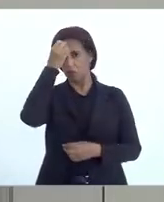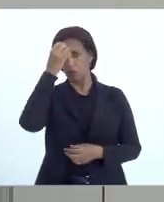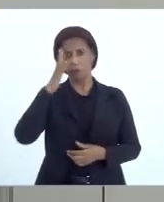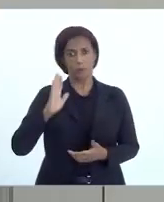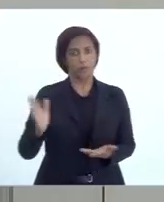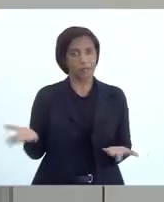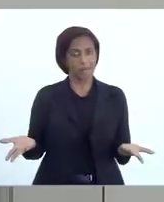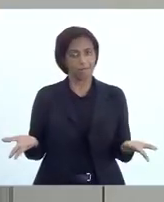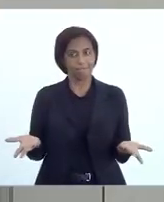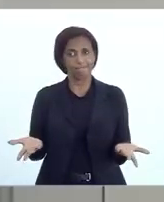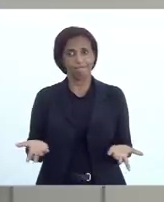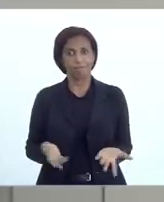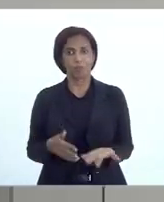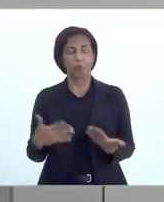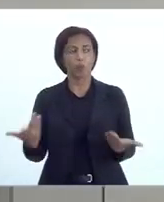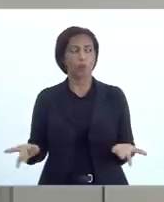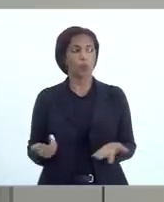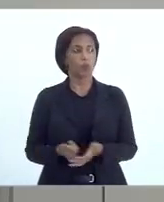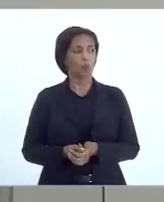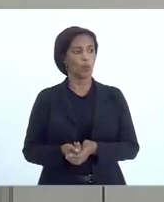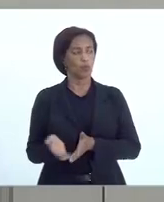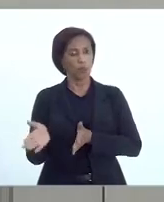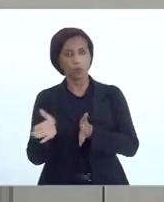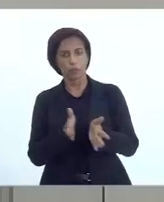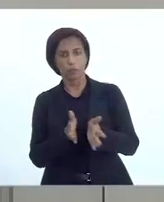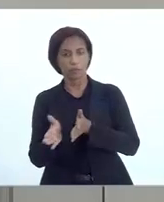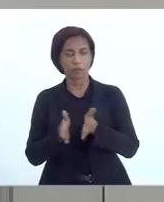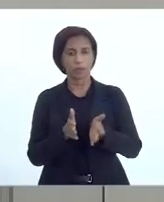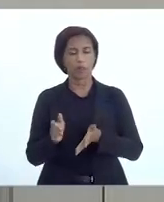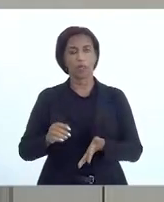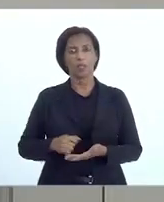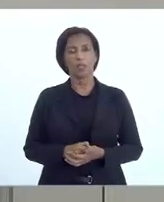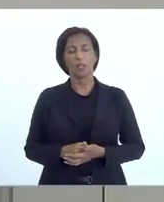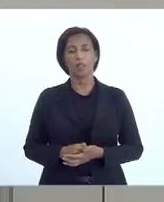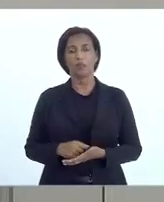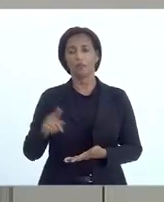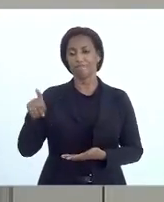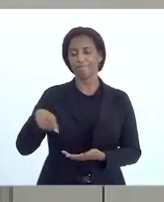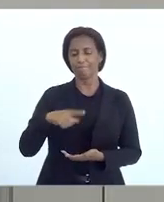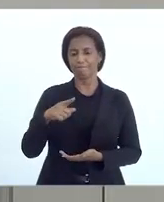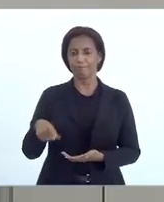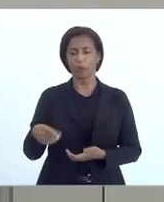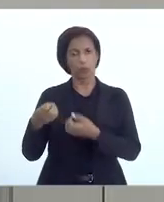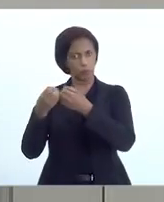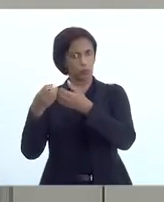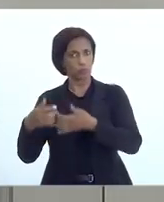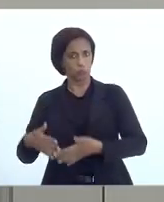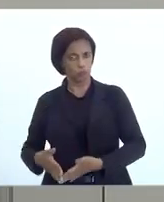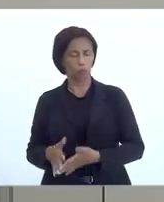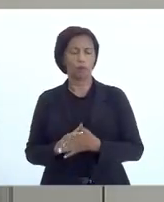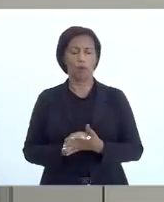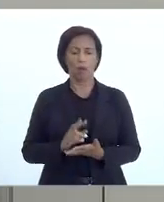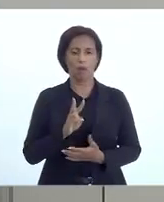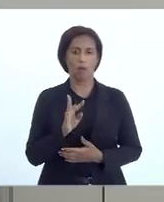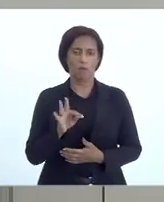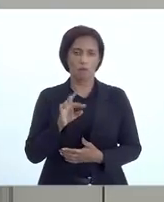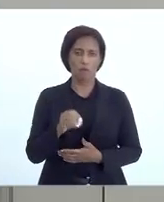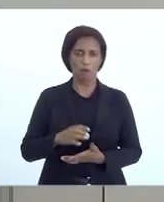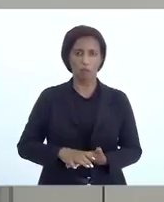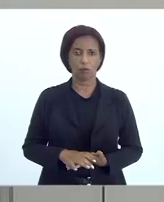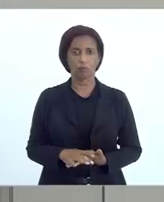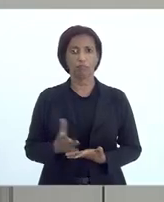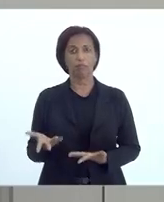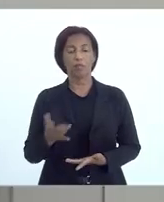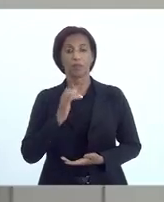sei se e qual foi aí o desencadear e foi vetado esse projeto conseguimos divulgar derrubar o